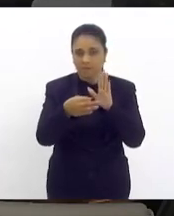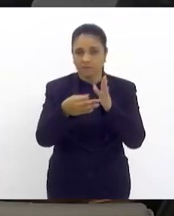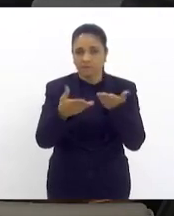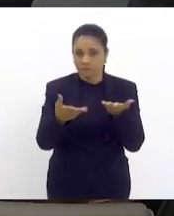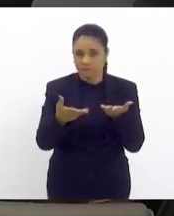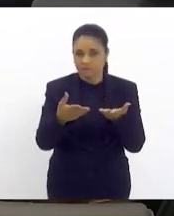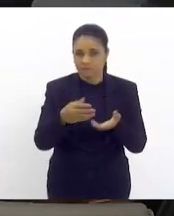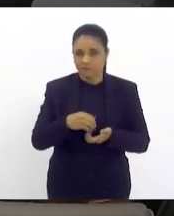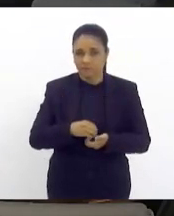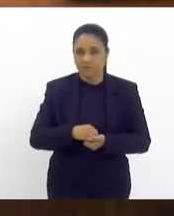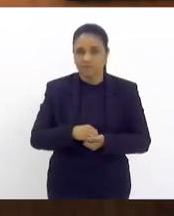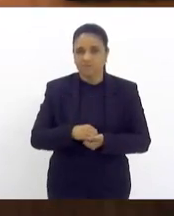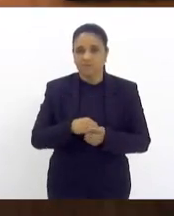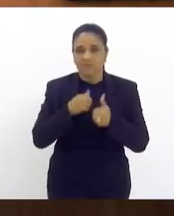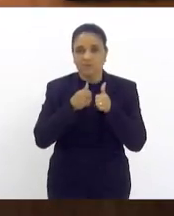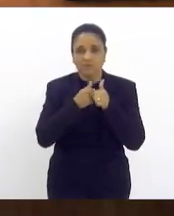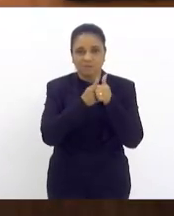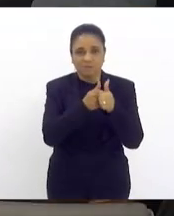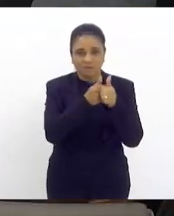presidente